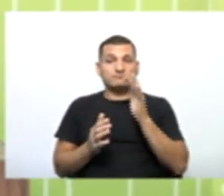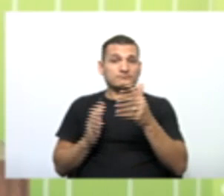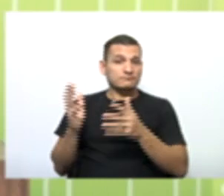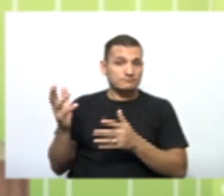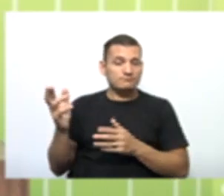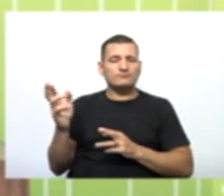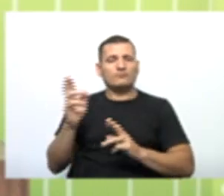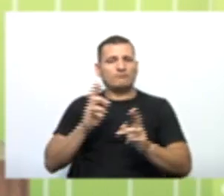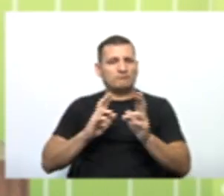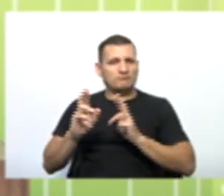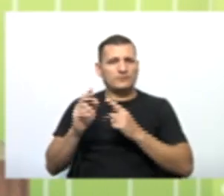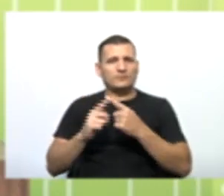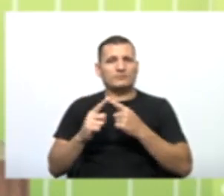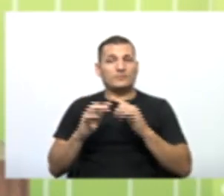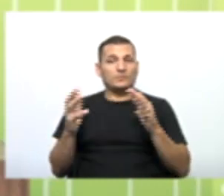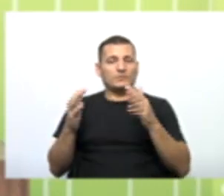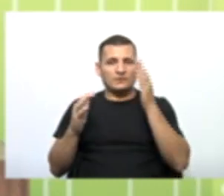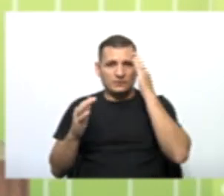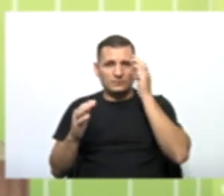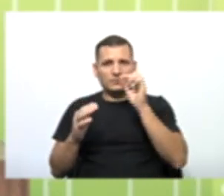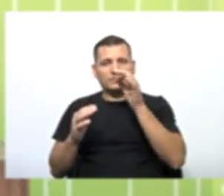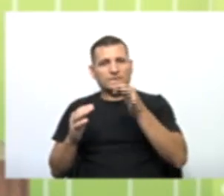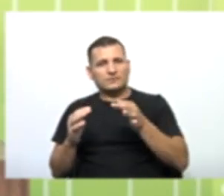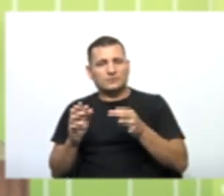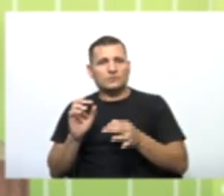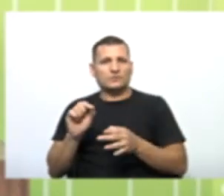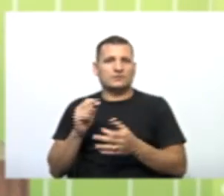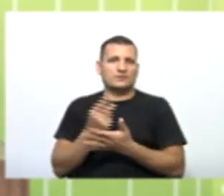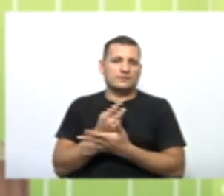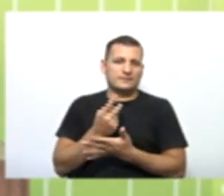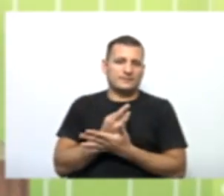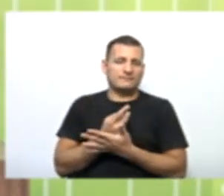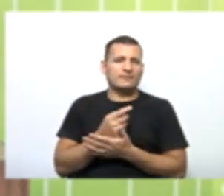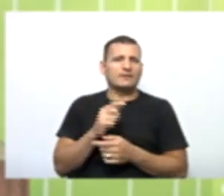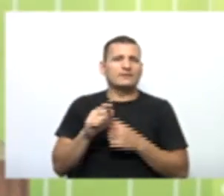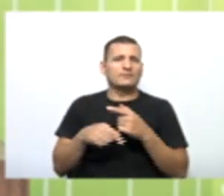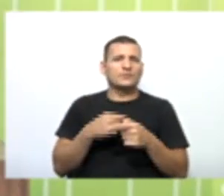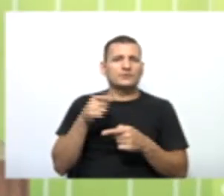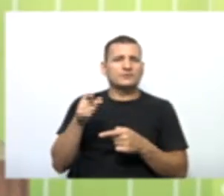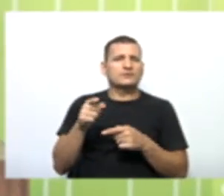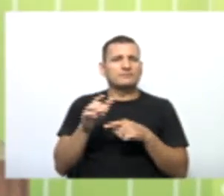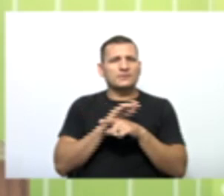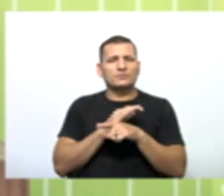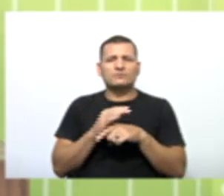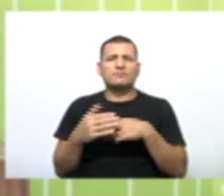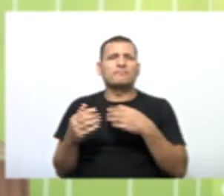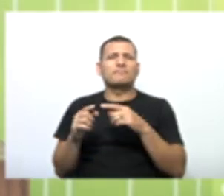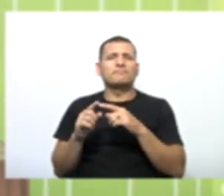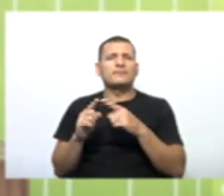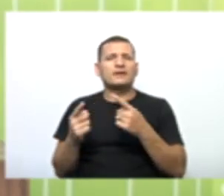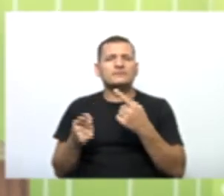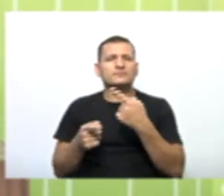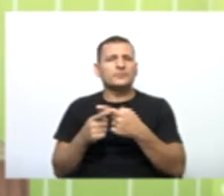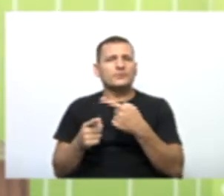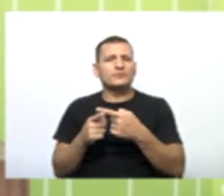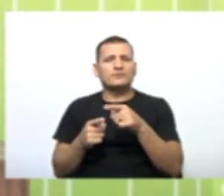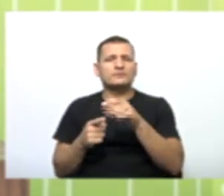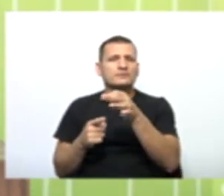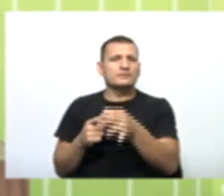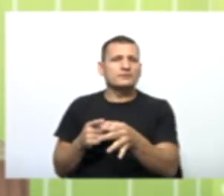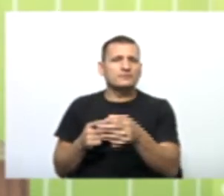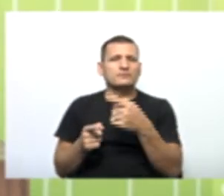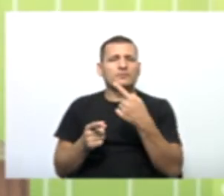que é certo e o que é errado. Aí, de repente, ele solta aquele bom e belo porquê, tenta achar o fundamento. Por que isso é certo e que é